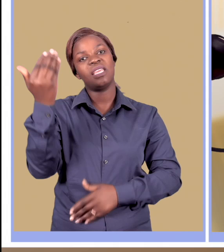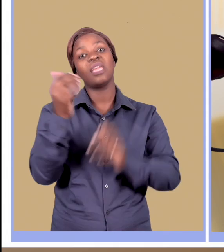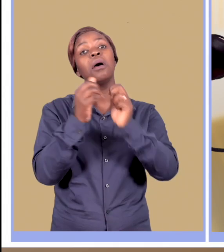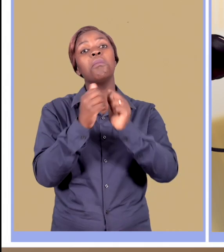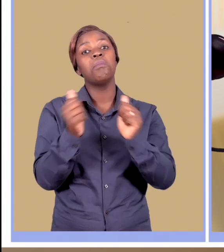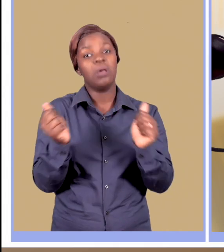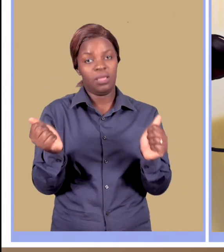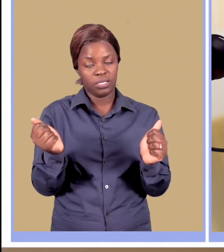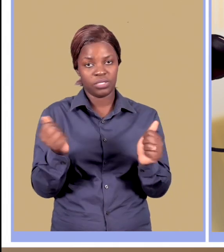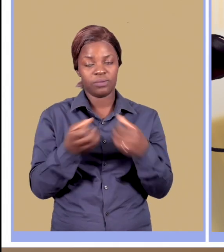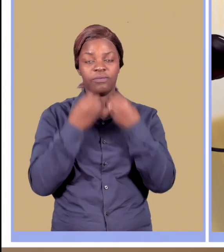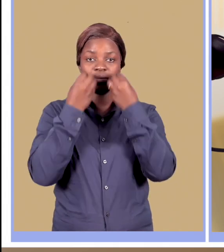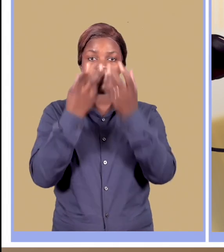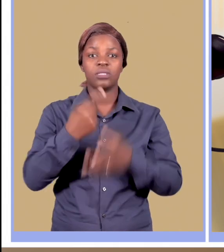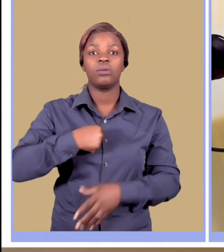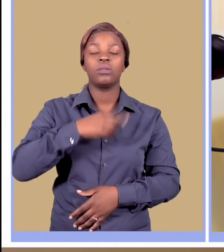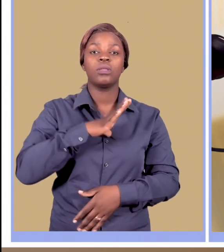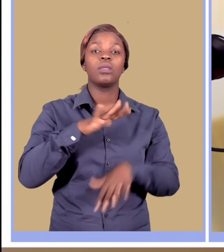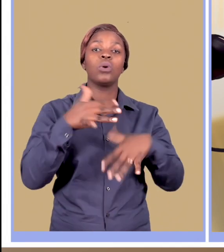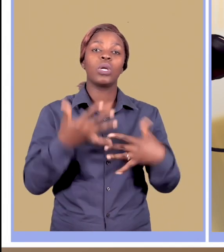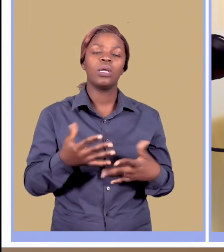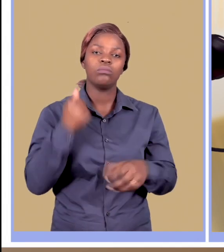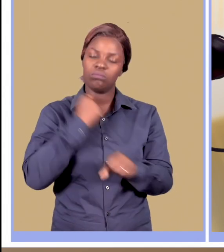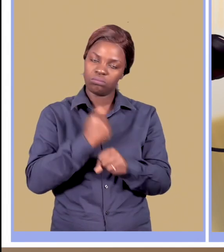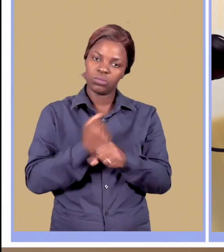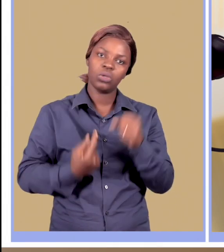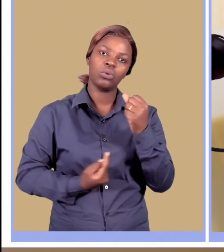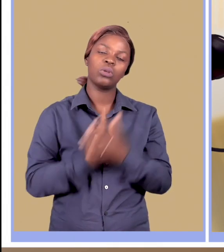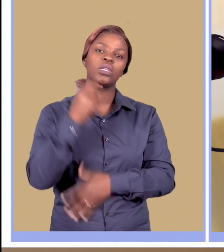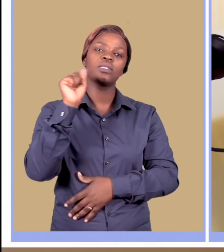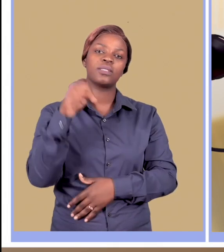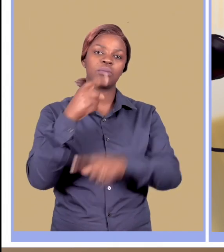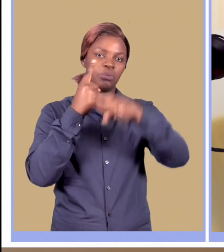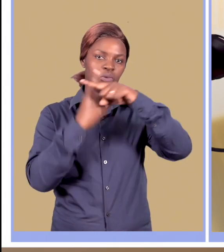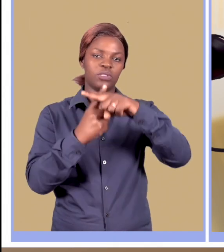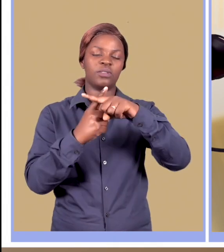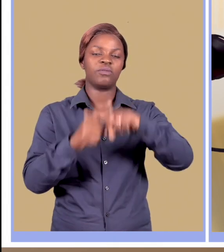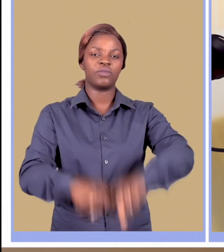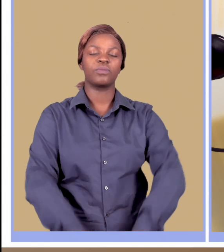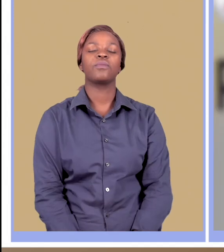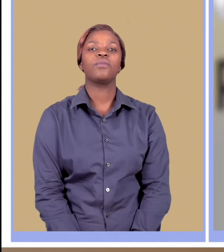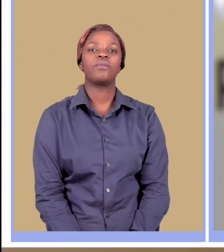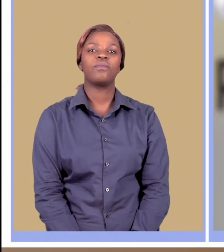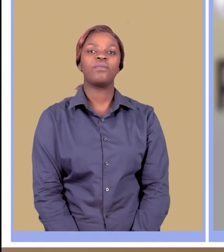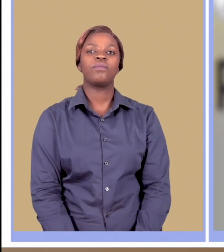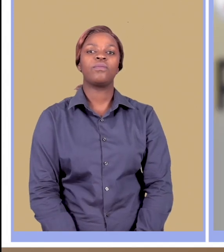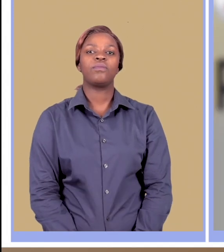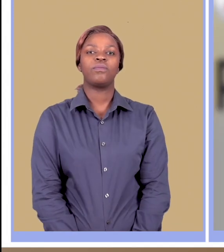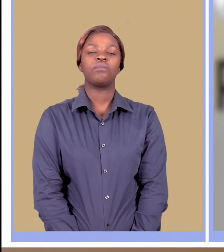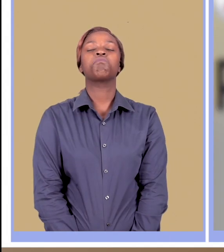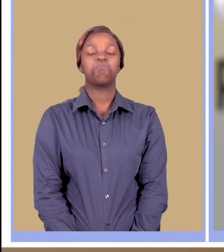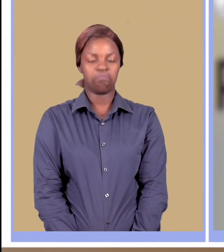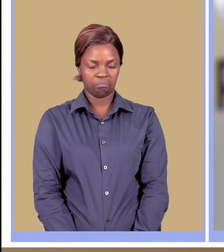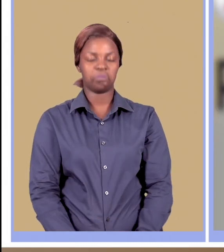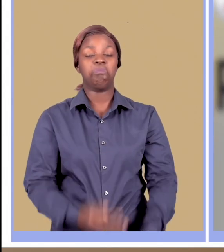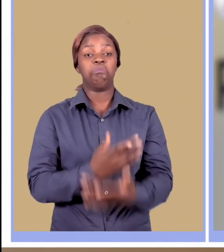foram beneficiadas, mas a informação que eu tenho é que o trabalho está a decorrer de forma positiva. Muito bem,